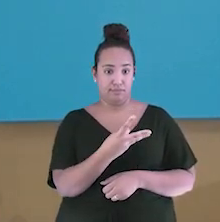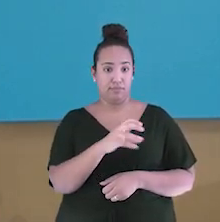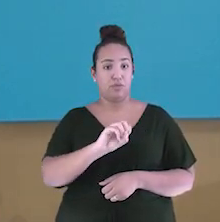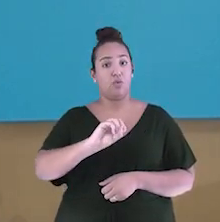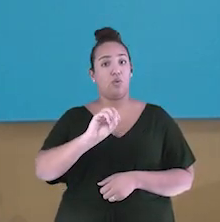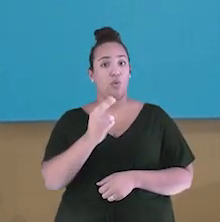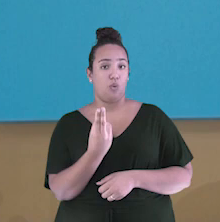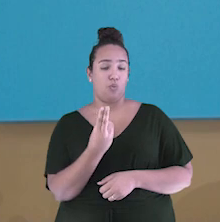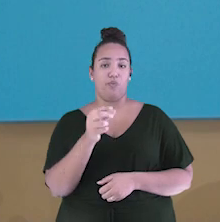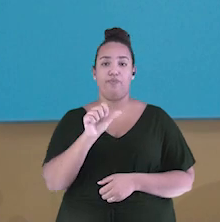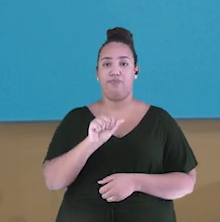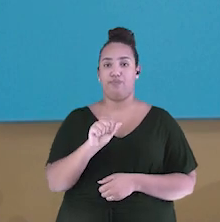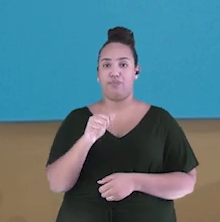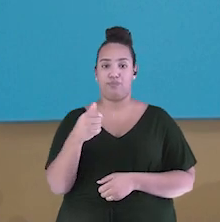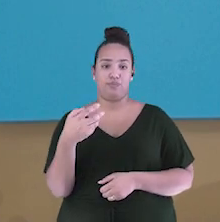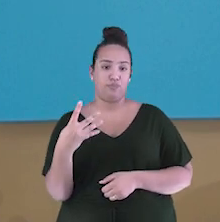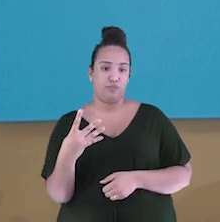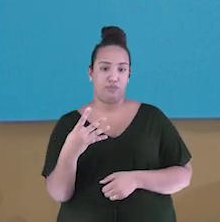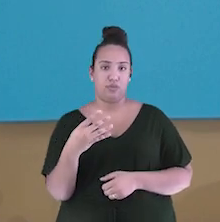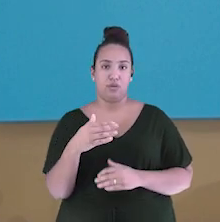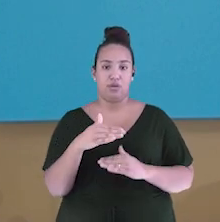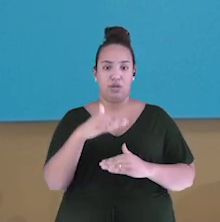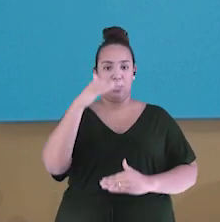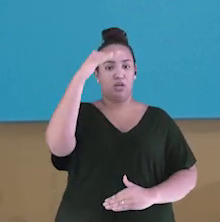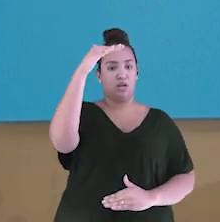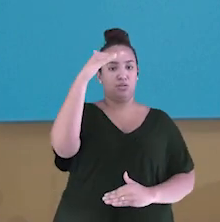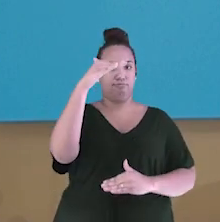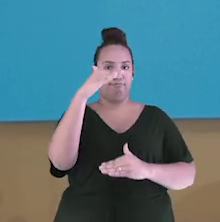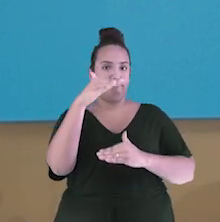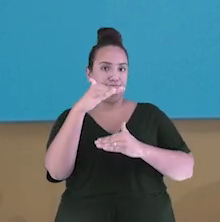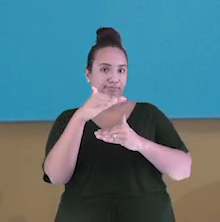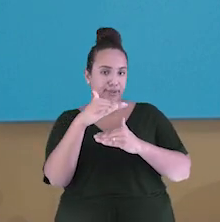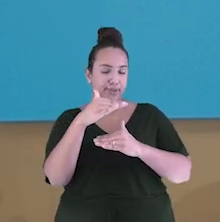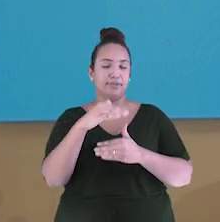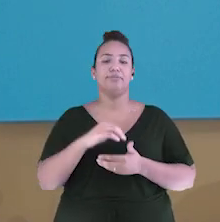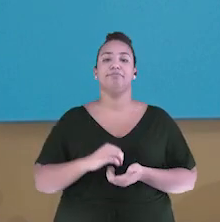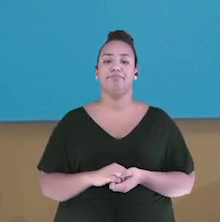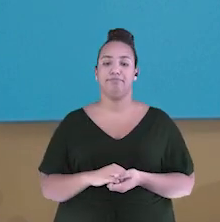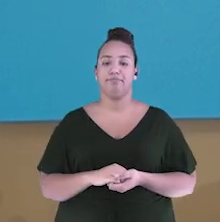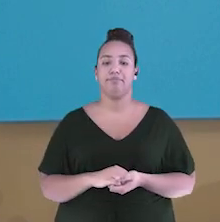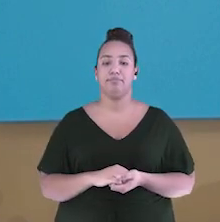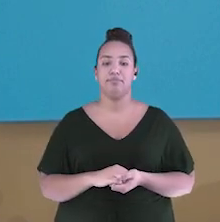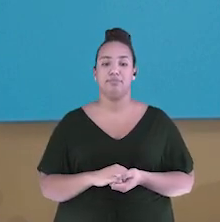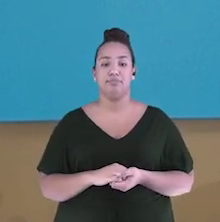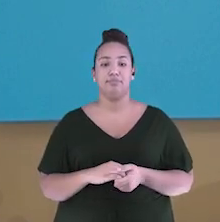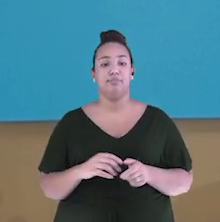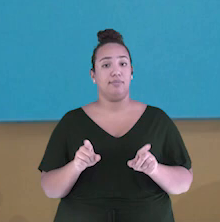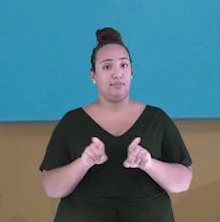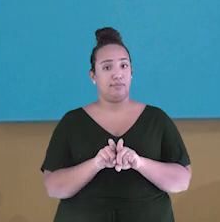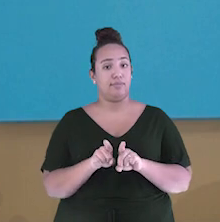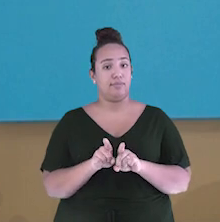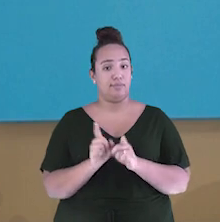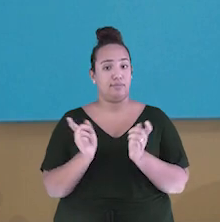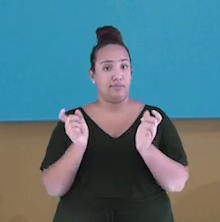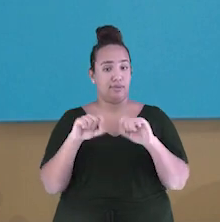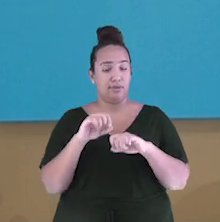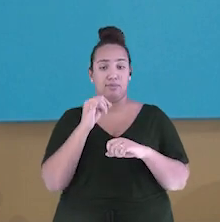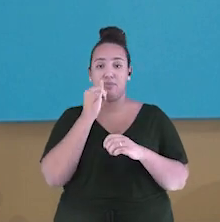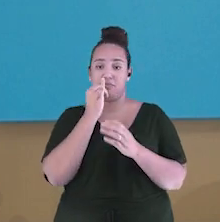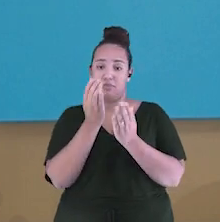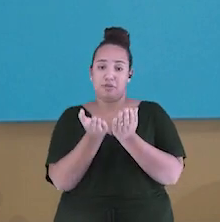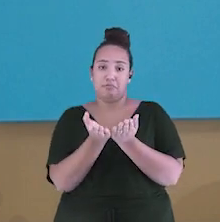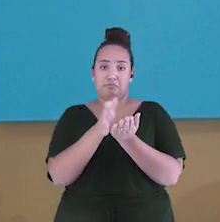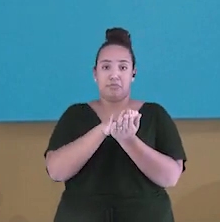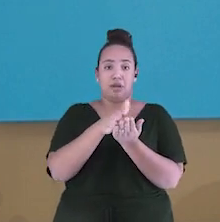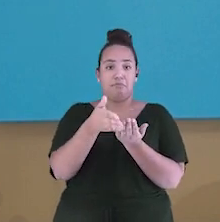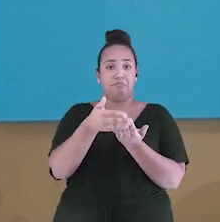A4. Não são nem muito grandes e nem muito pequenos. E apresentam dobragens para o leitor.